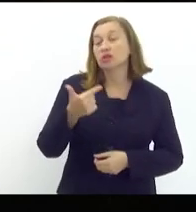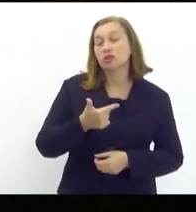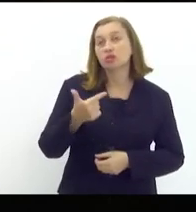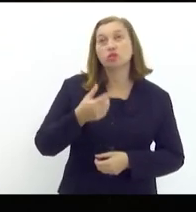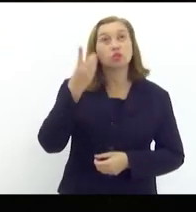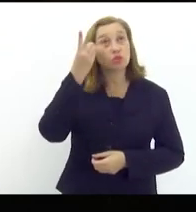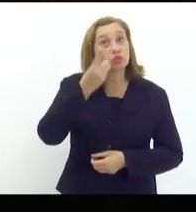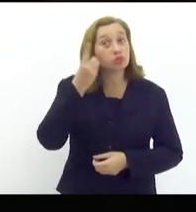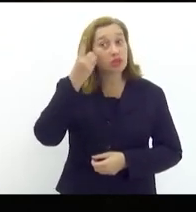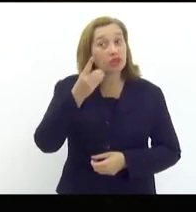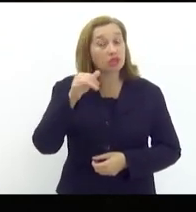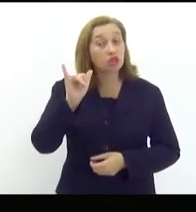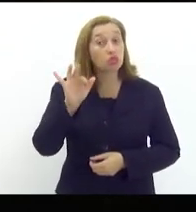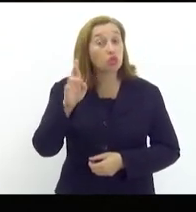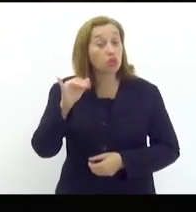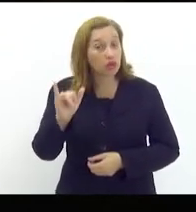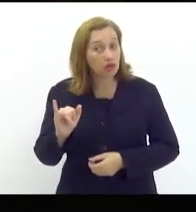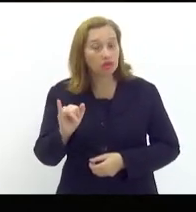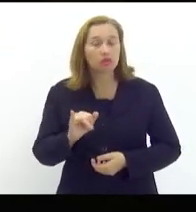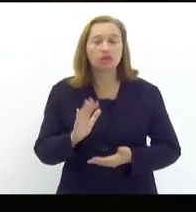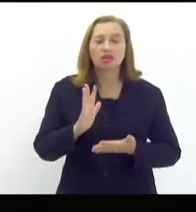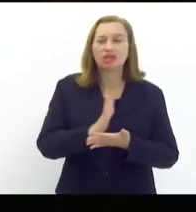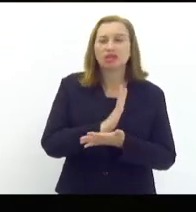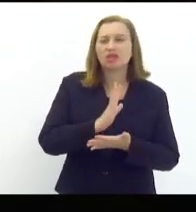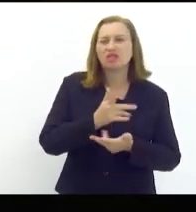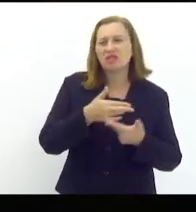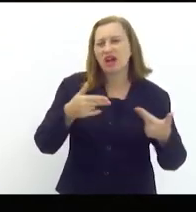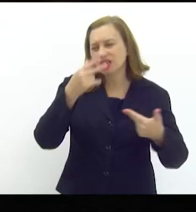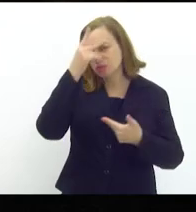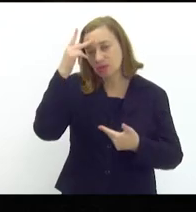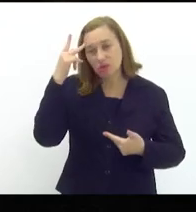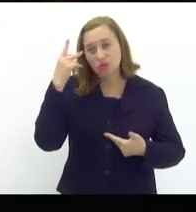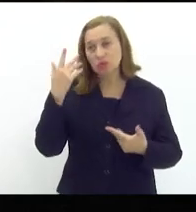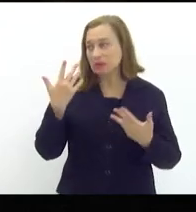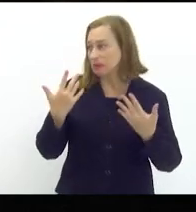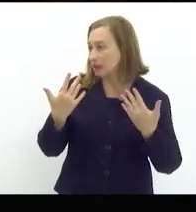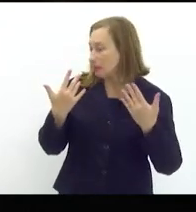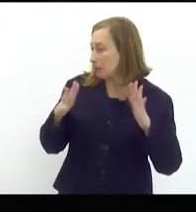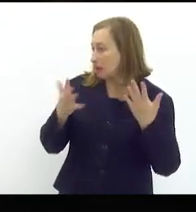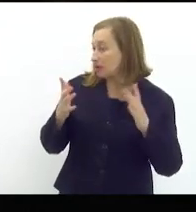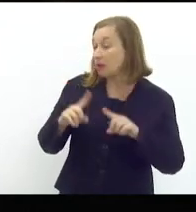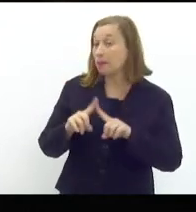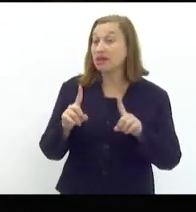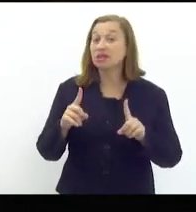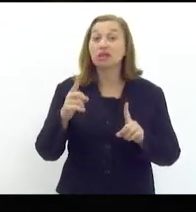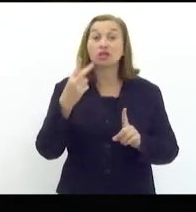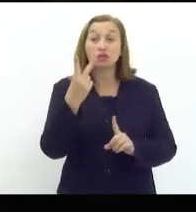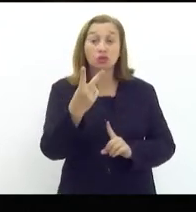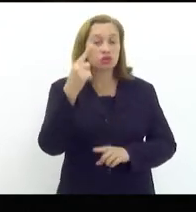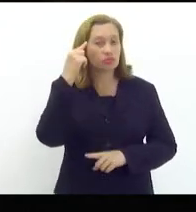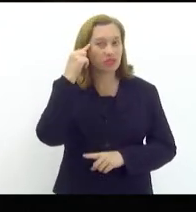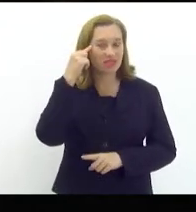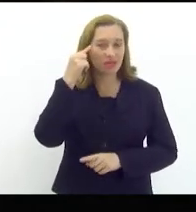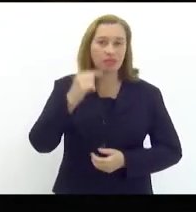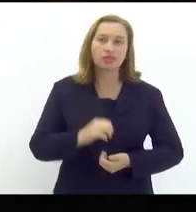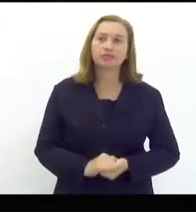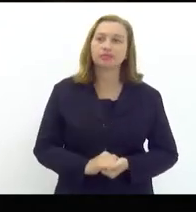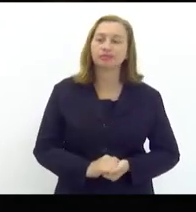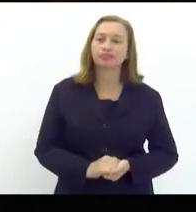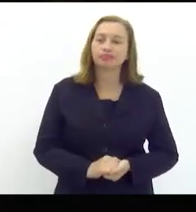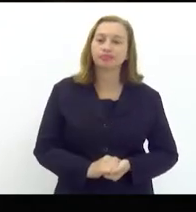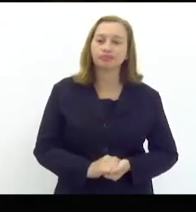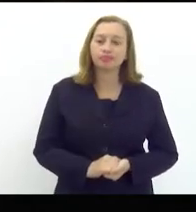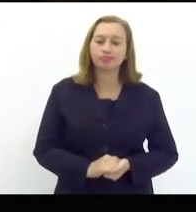deputada que muita gente tá louvando mas tem duas leituras diz respeito